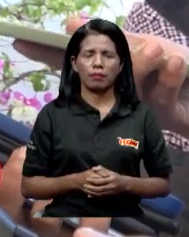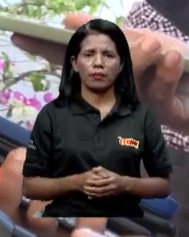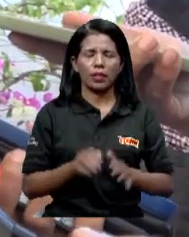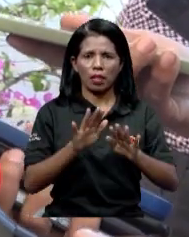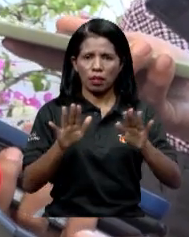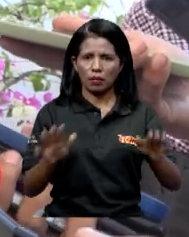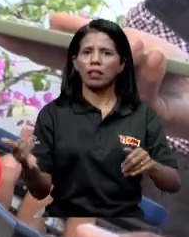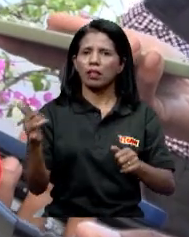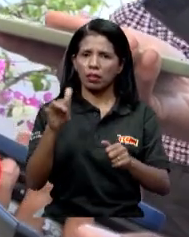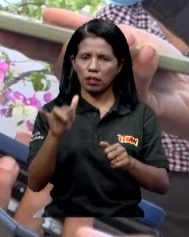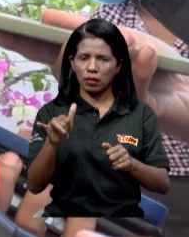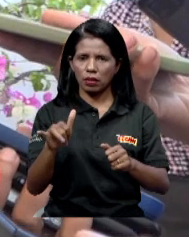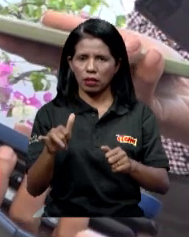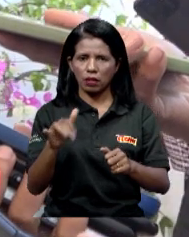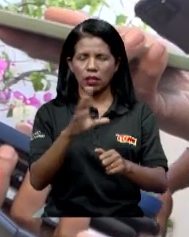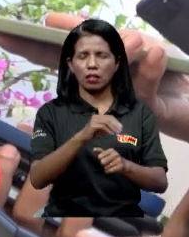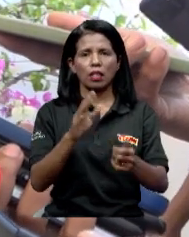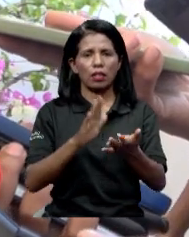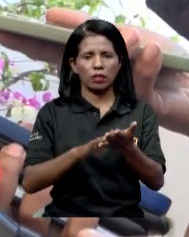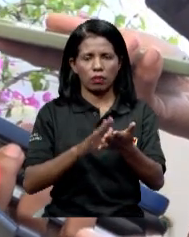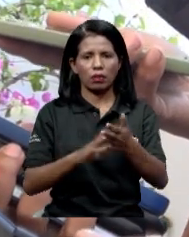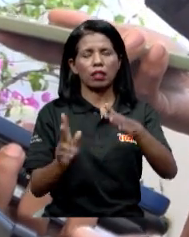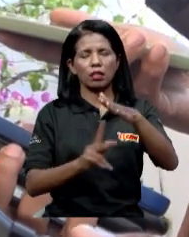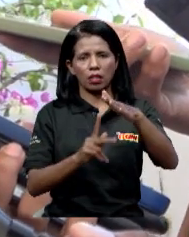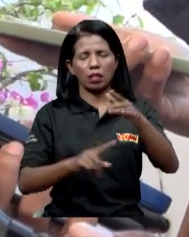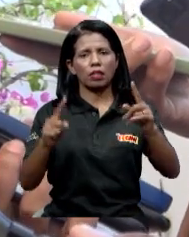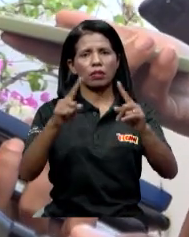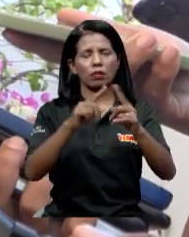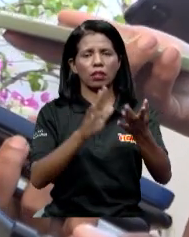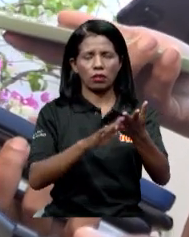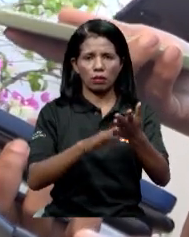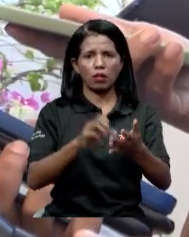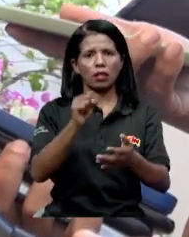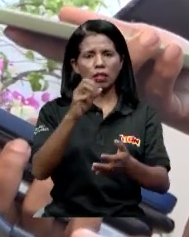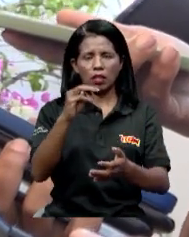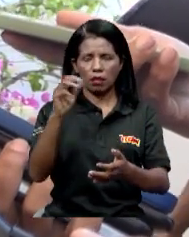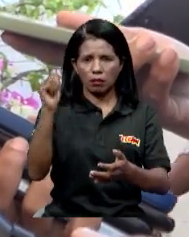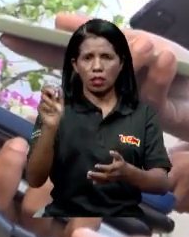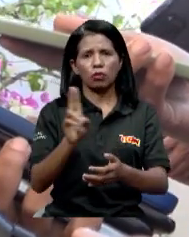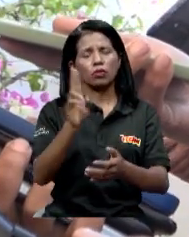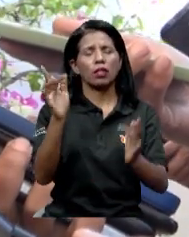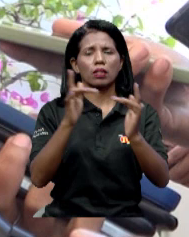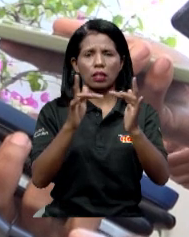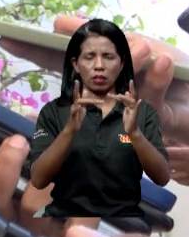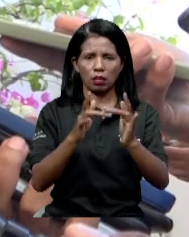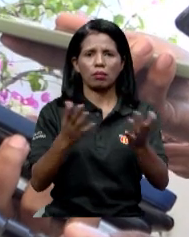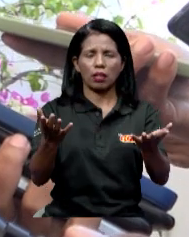lavarik sira, e a ensino primário, to, e a ensino secundário, karik usa internet, né, vai